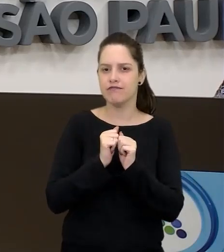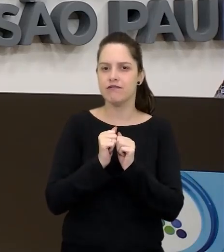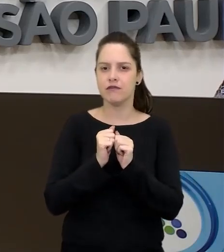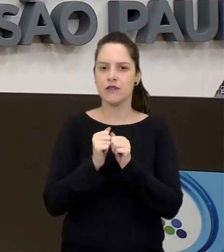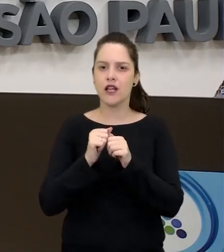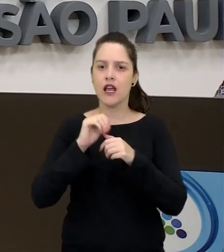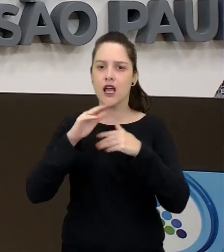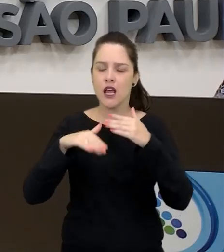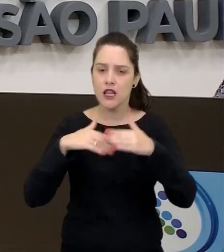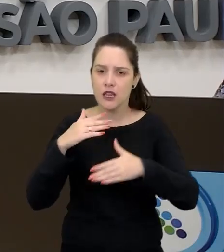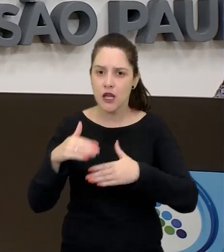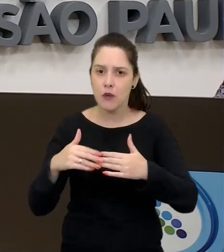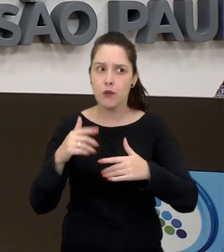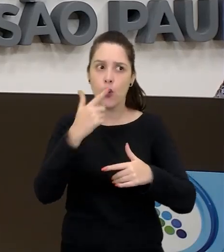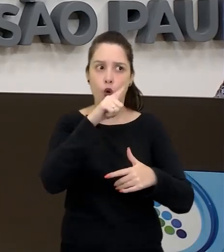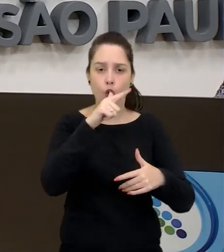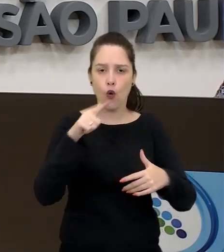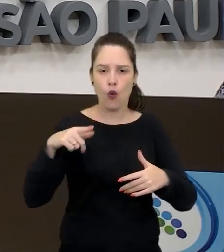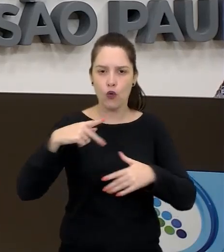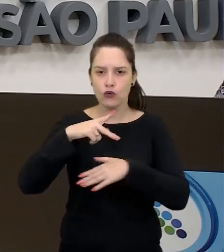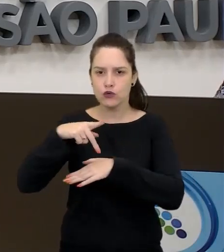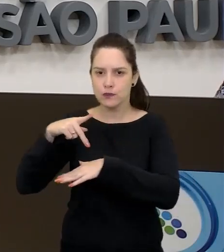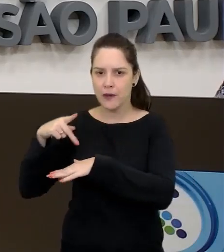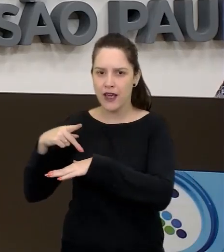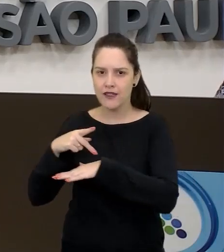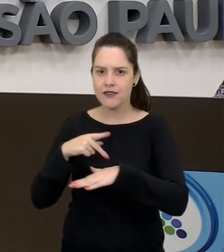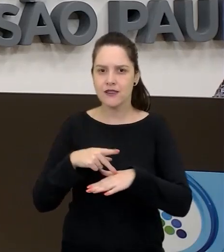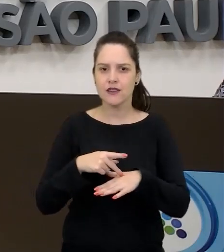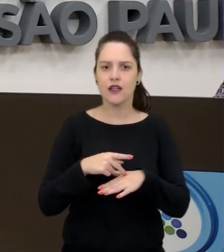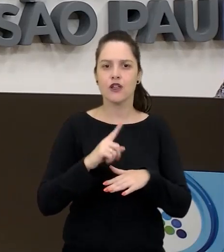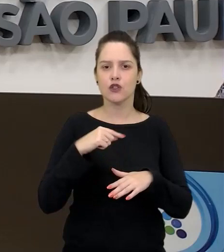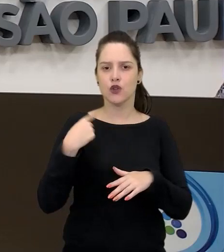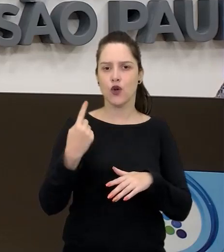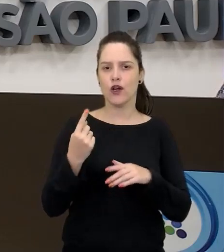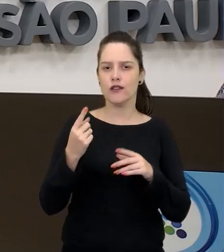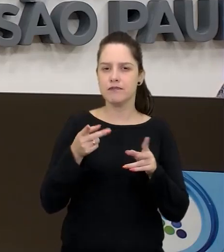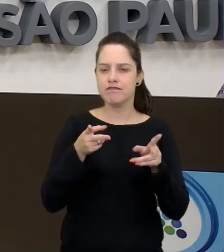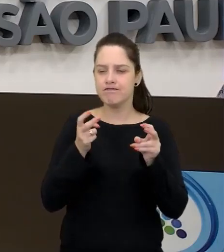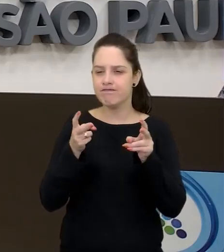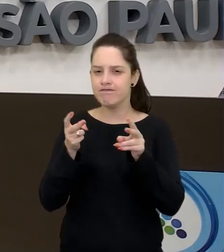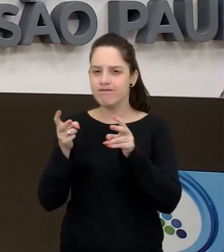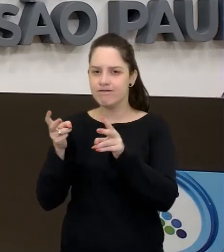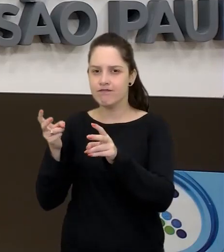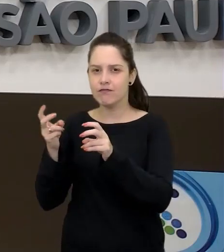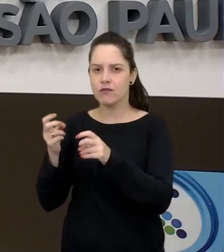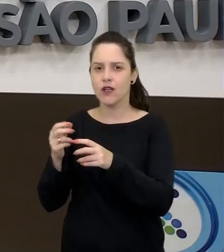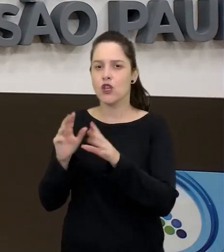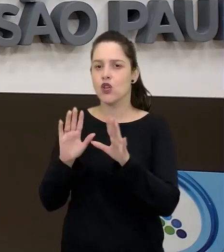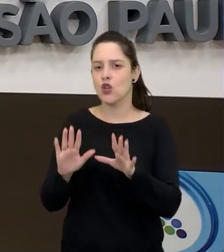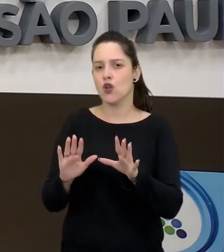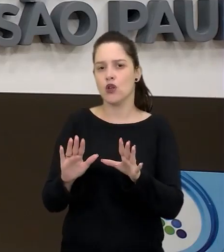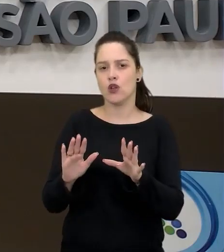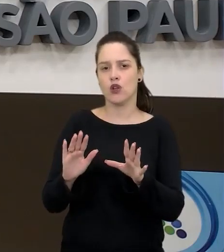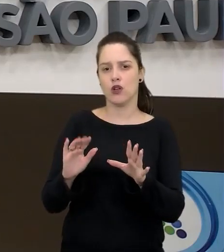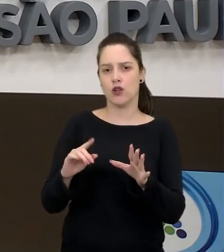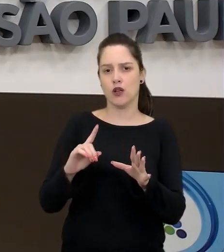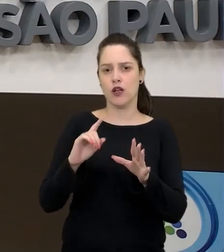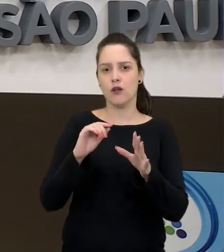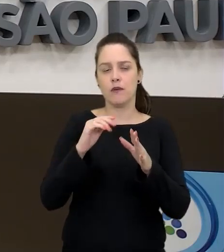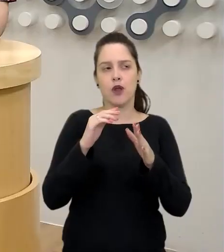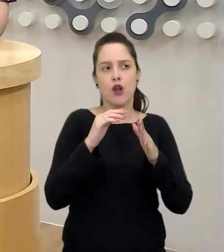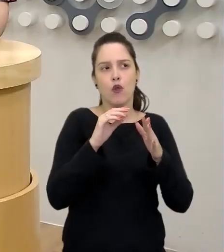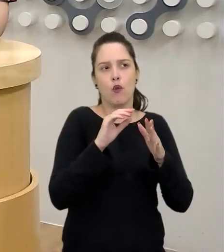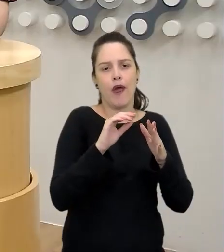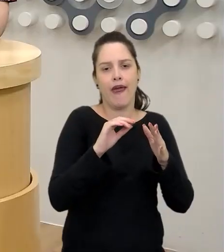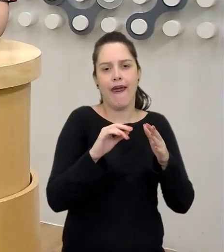depois são seguidos por outros países que vão achando os novos mundos, eles vão chamando de novos mundos. Mas não é à toa que eles chamam de novos mundos,